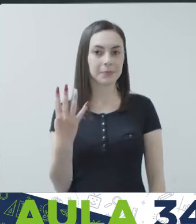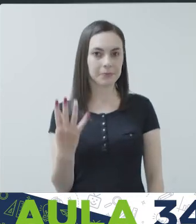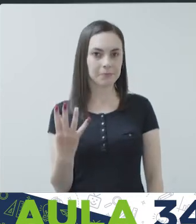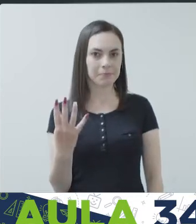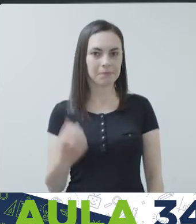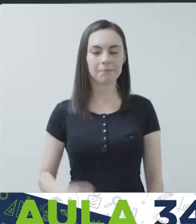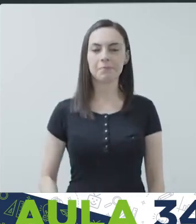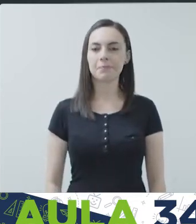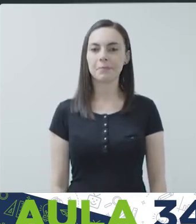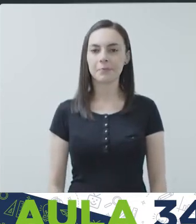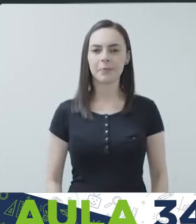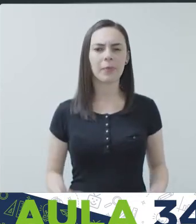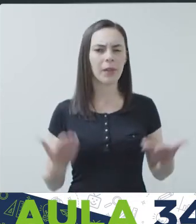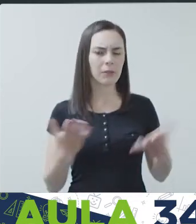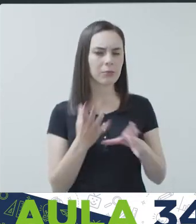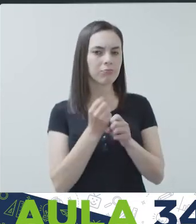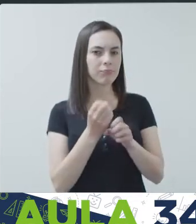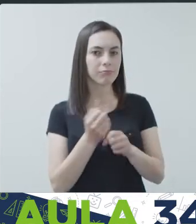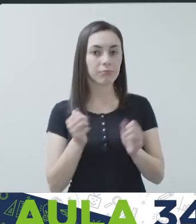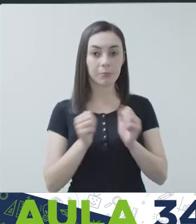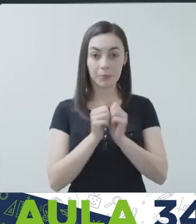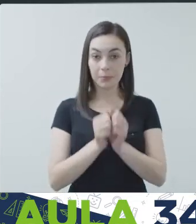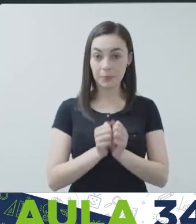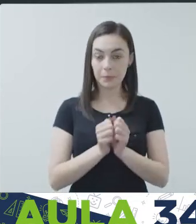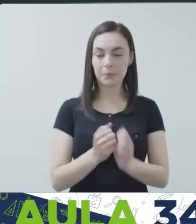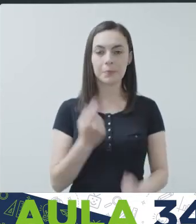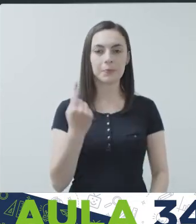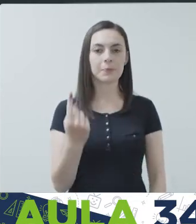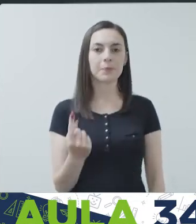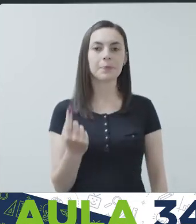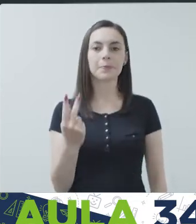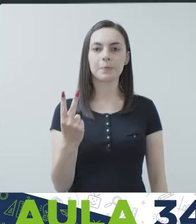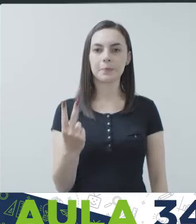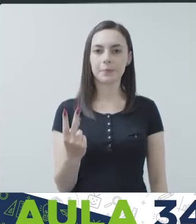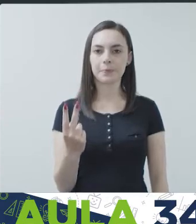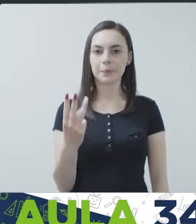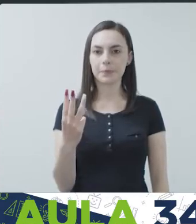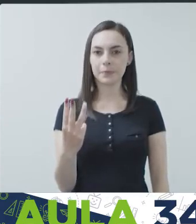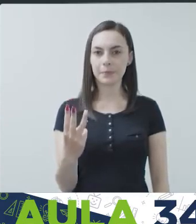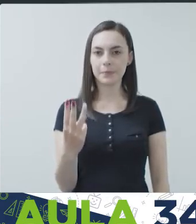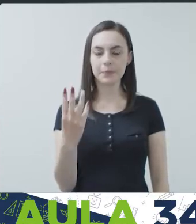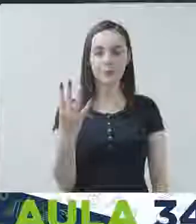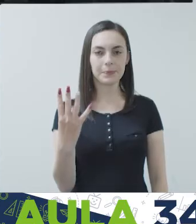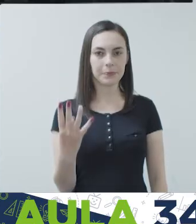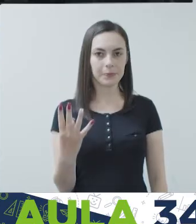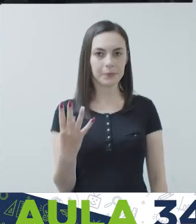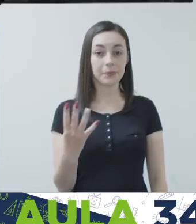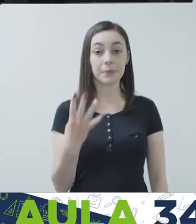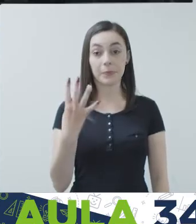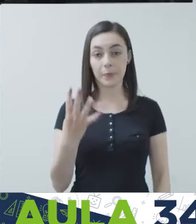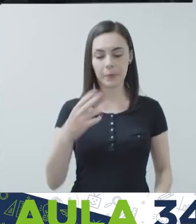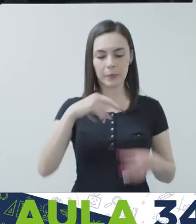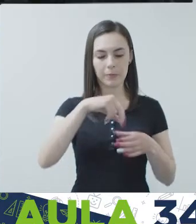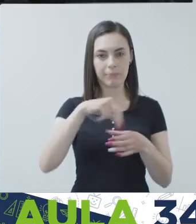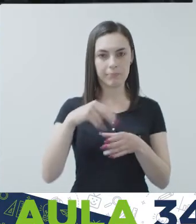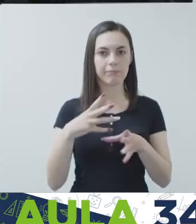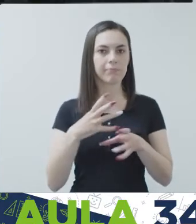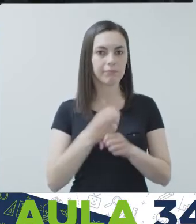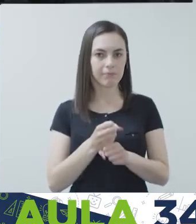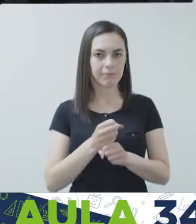quatro. Vamos contar juntos? Uma, duas, três, quatro. Quatro tampinhas.